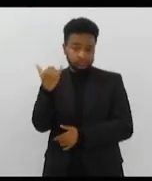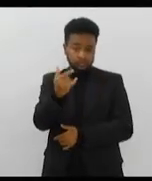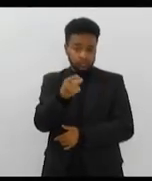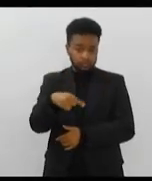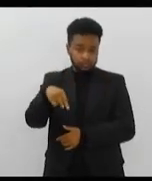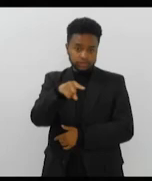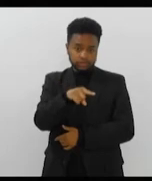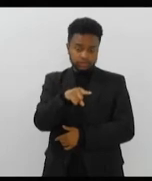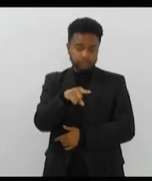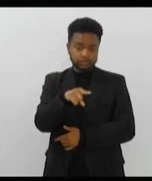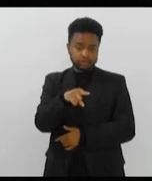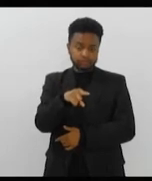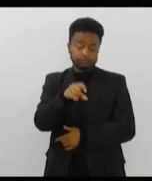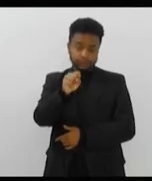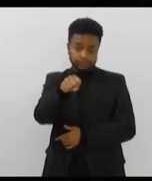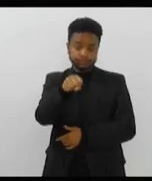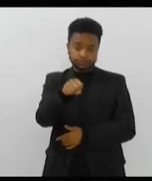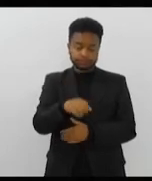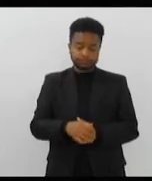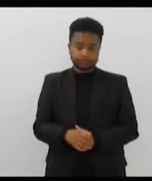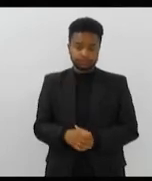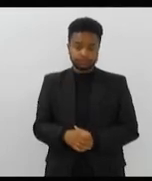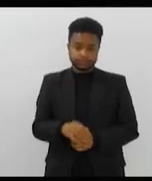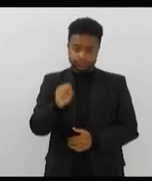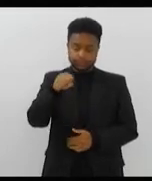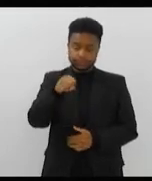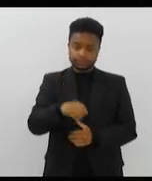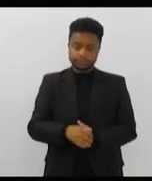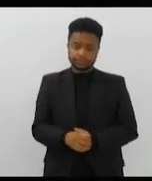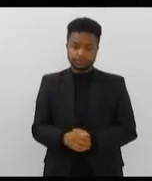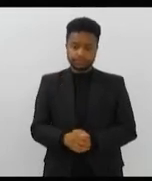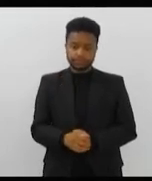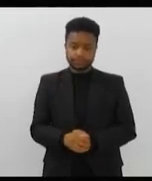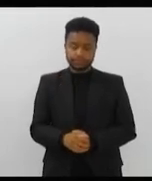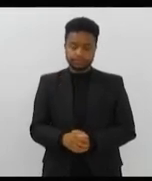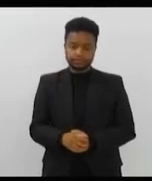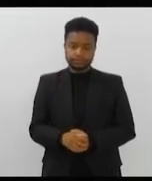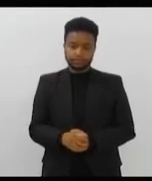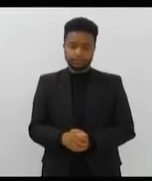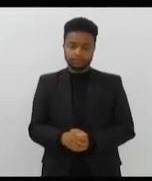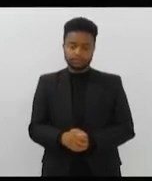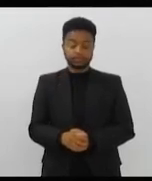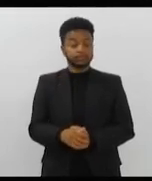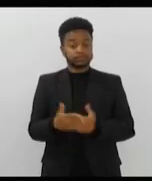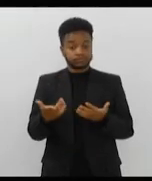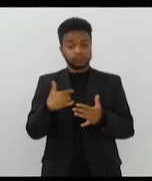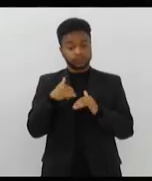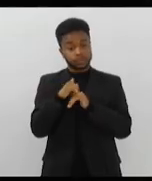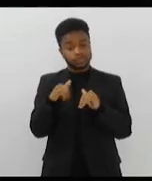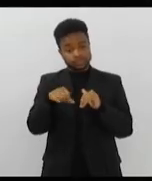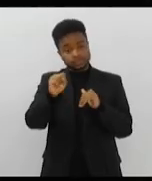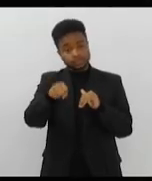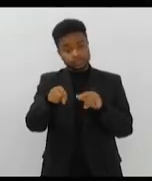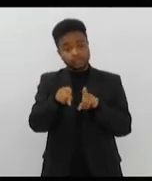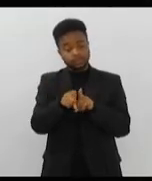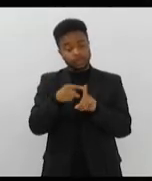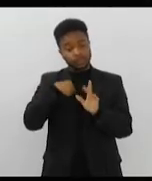Excelência que sim, que sim. E não vou só dizer que sim, como vou